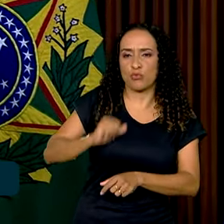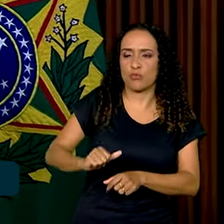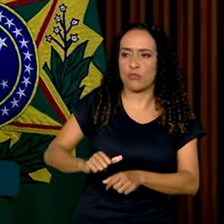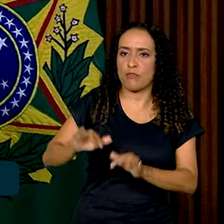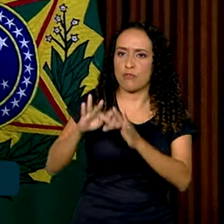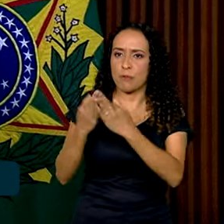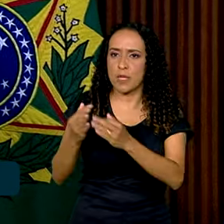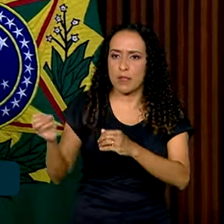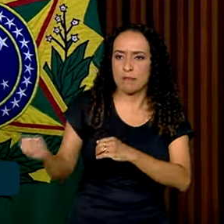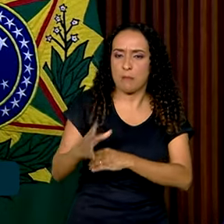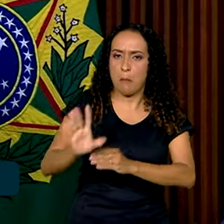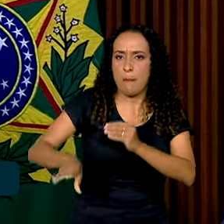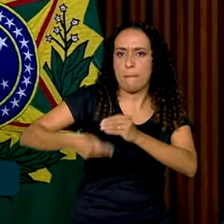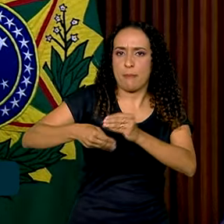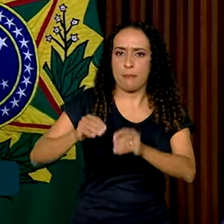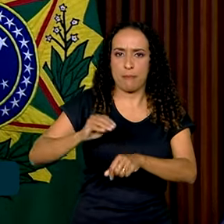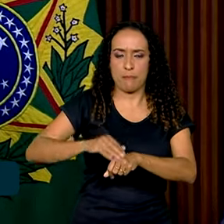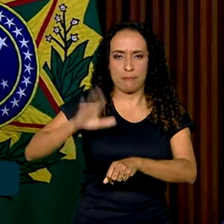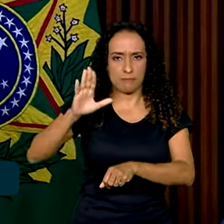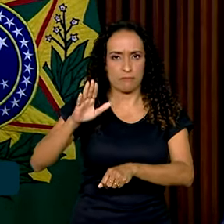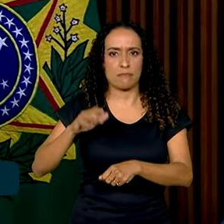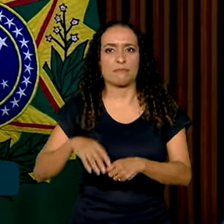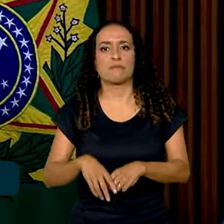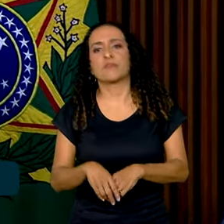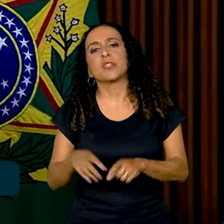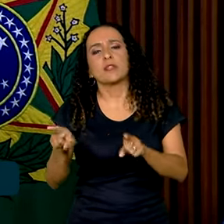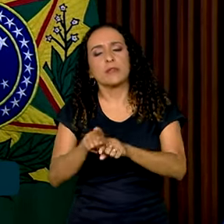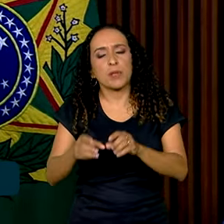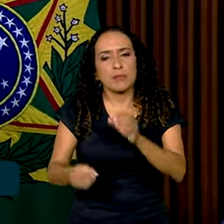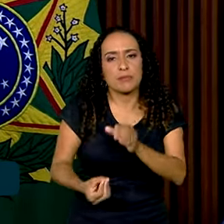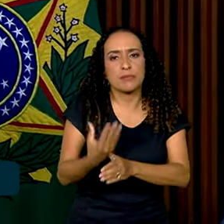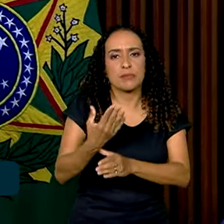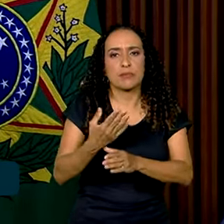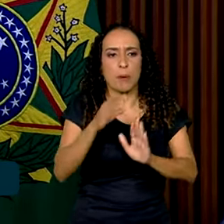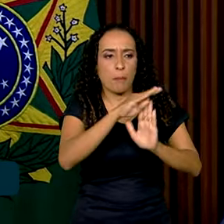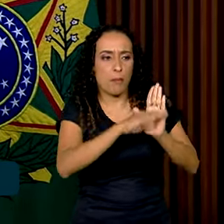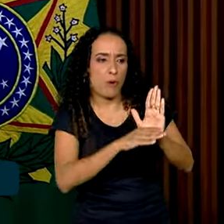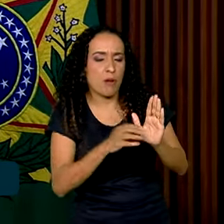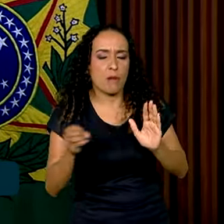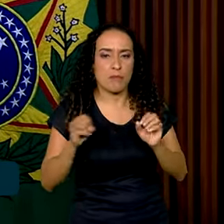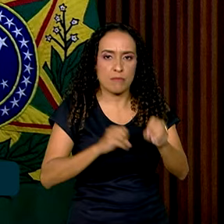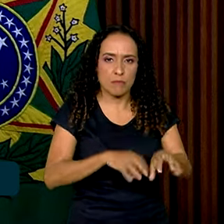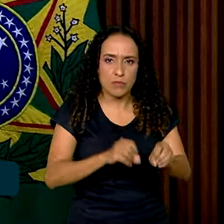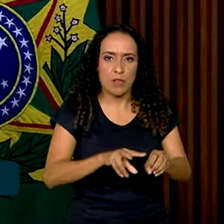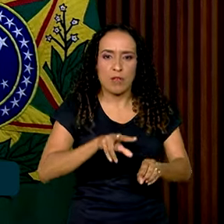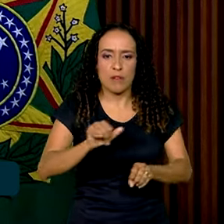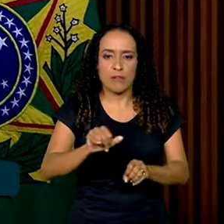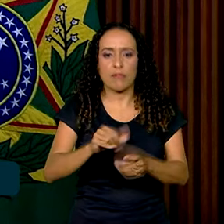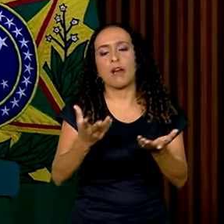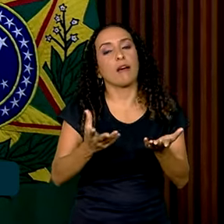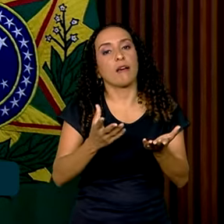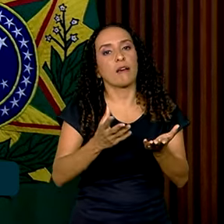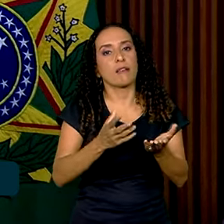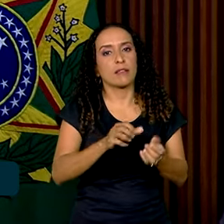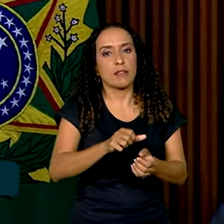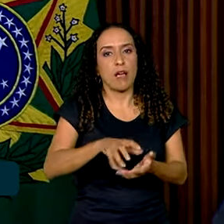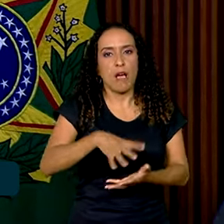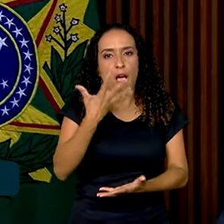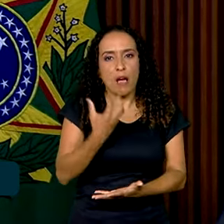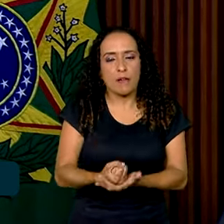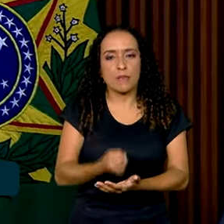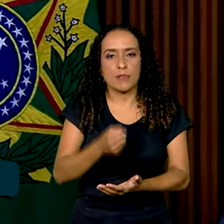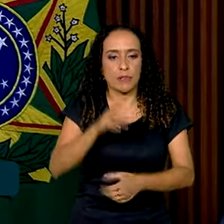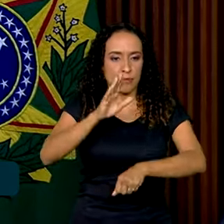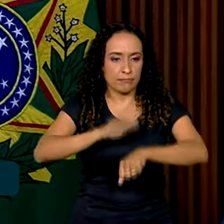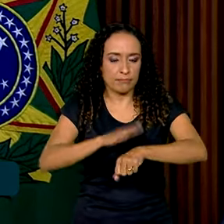gente, aumentando o Bolsa Família. A gente criar programas educacionais que vai da alfabetização na hora